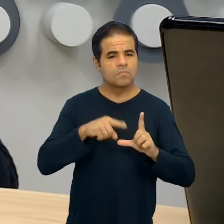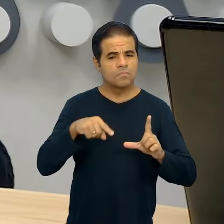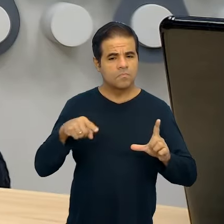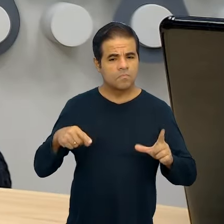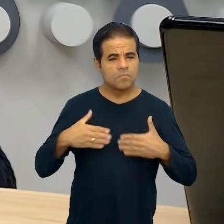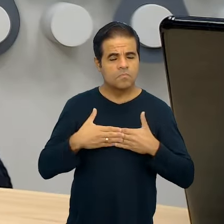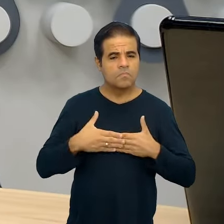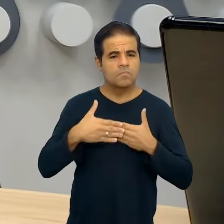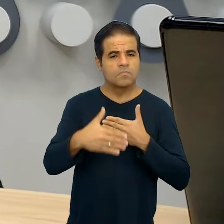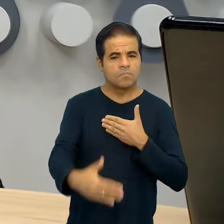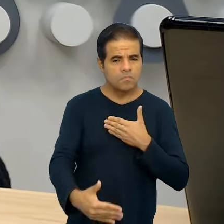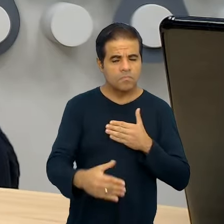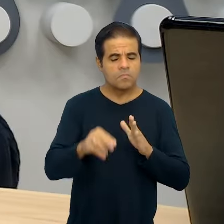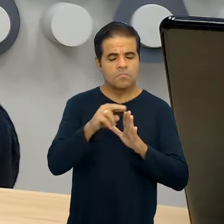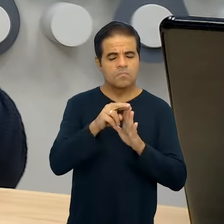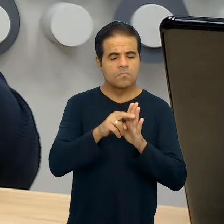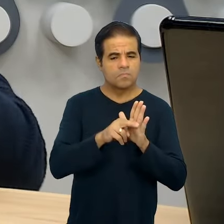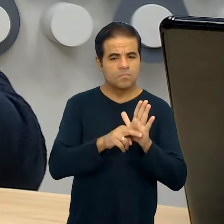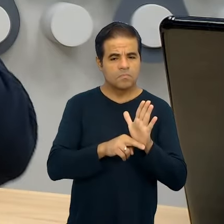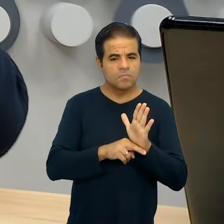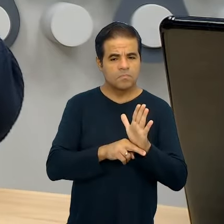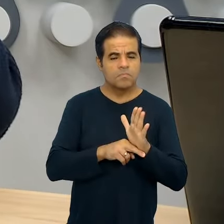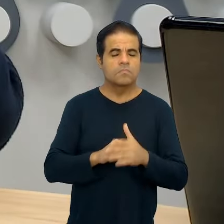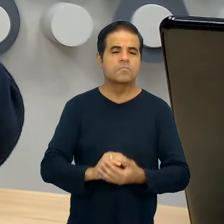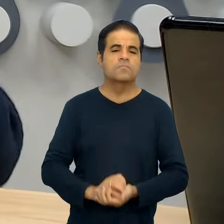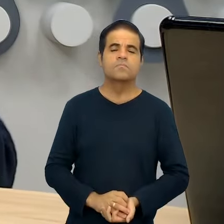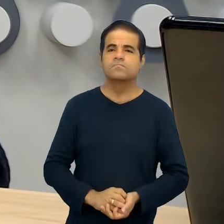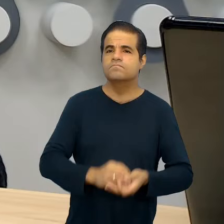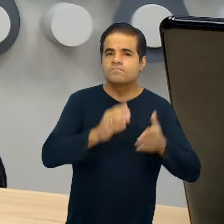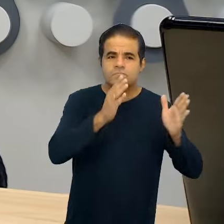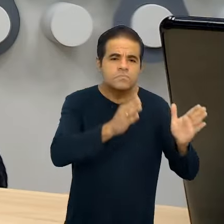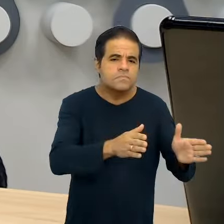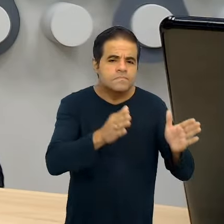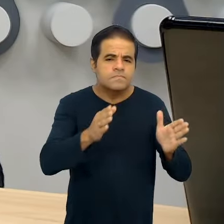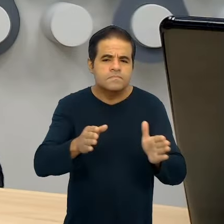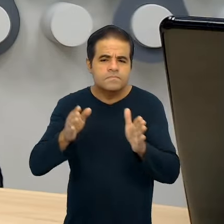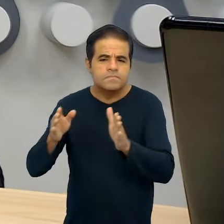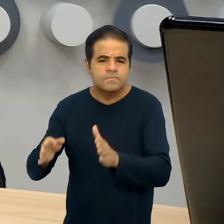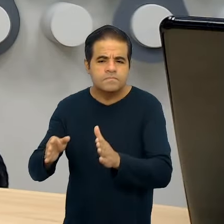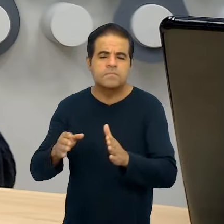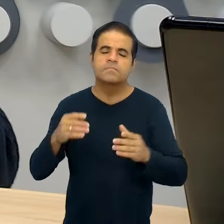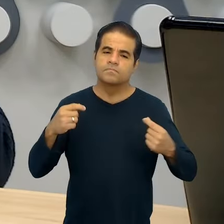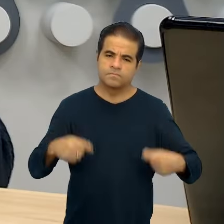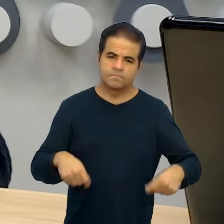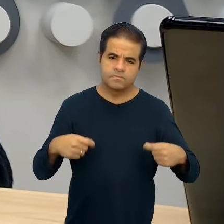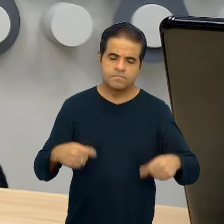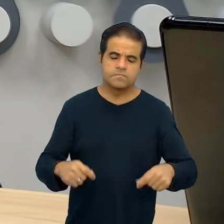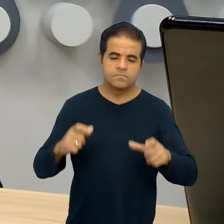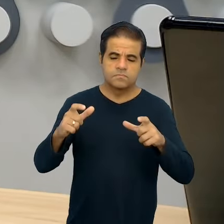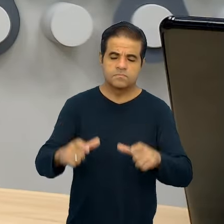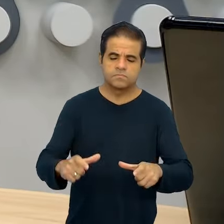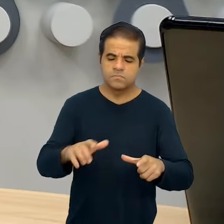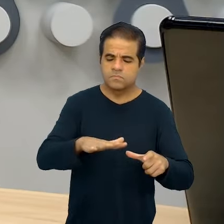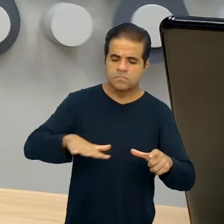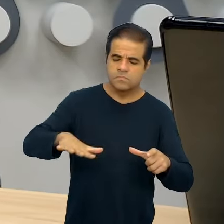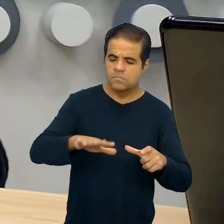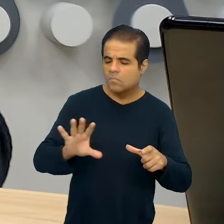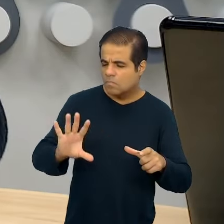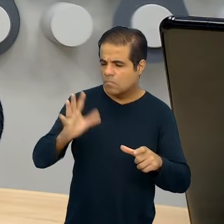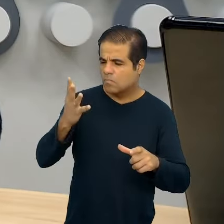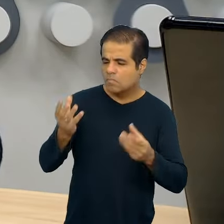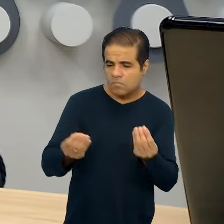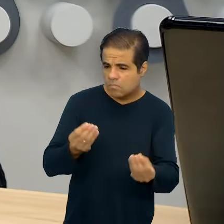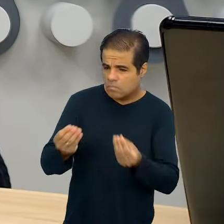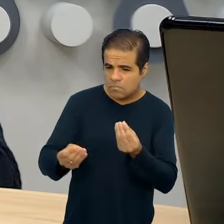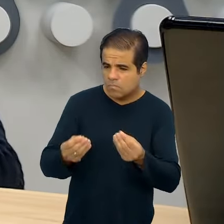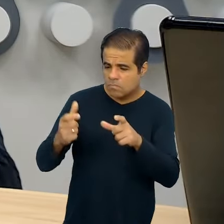partir desses critérios. Tem que organizar através dos seguintes critérios, né? O local em que ocorreu o fato,